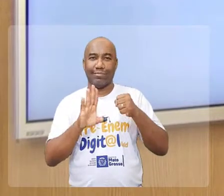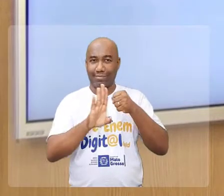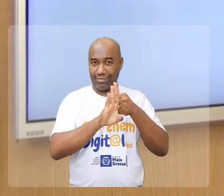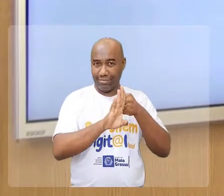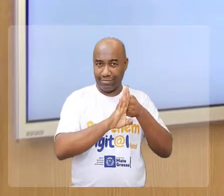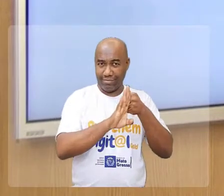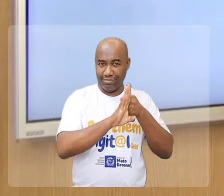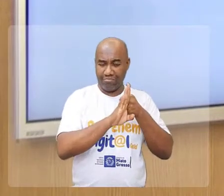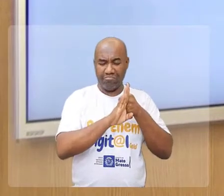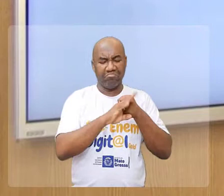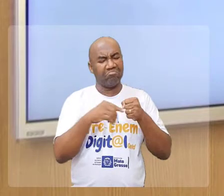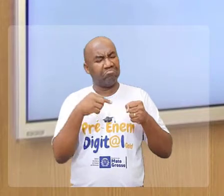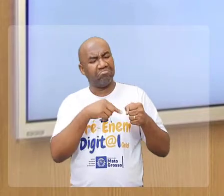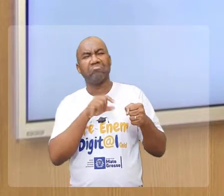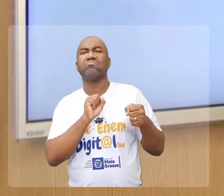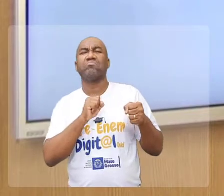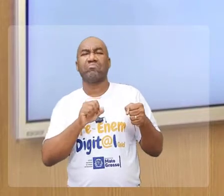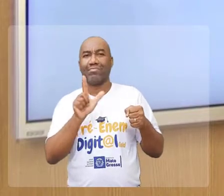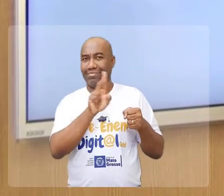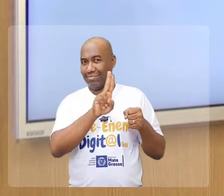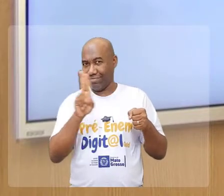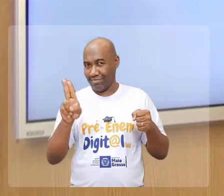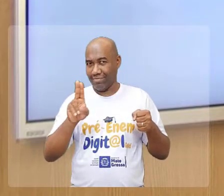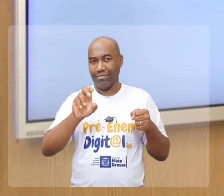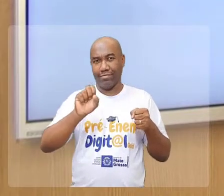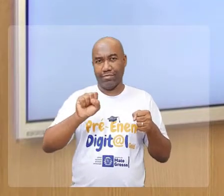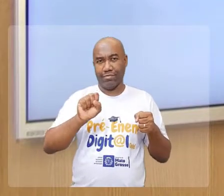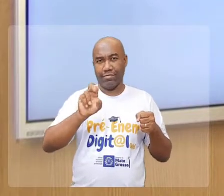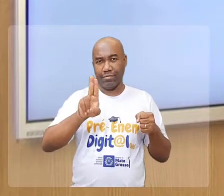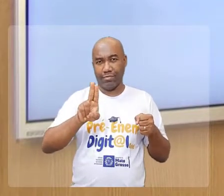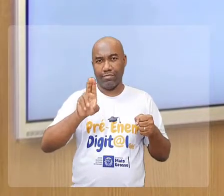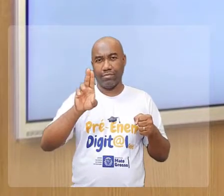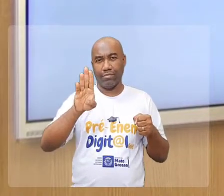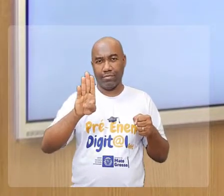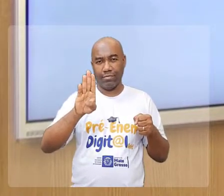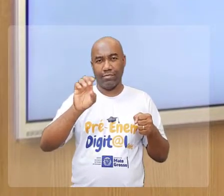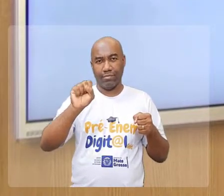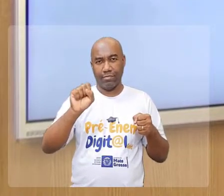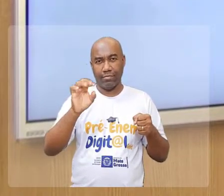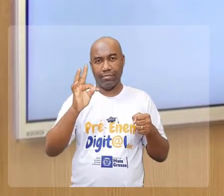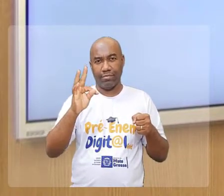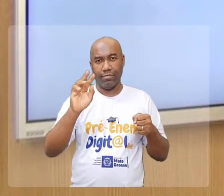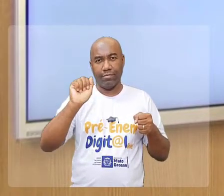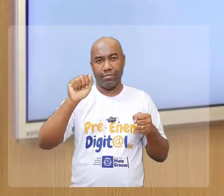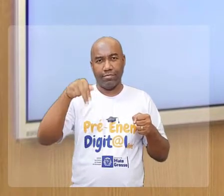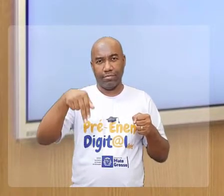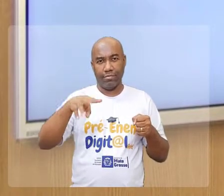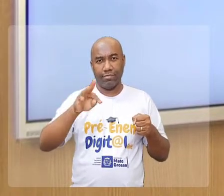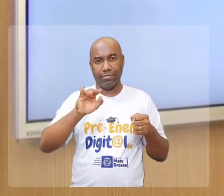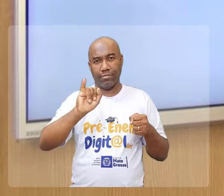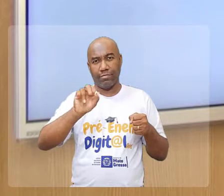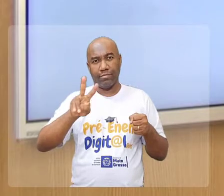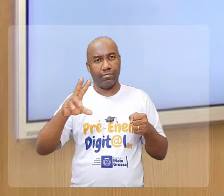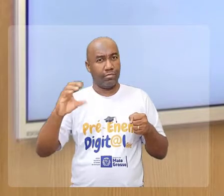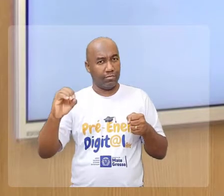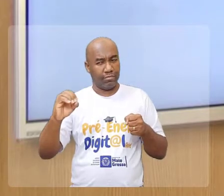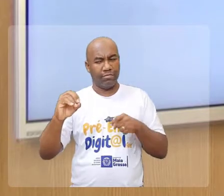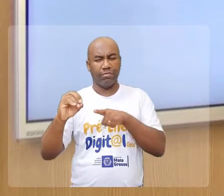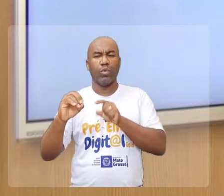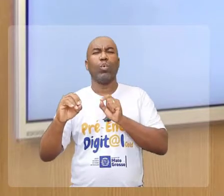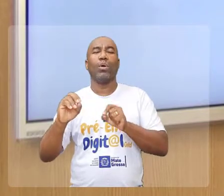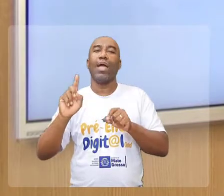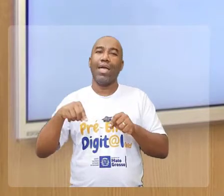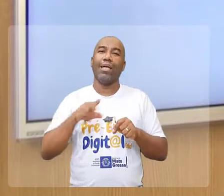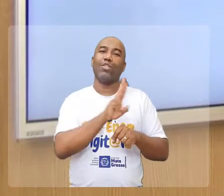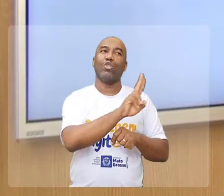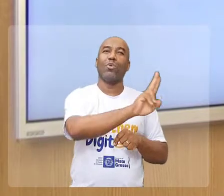as palavras que dão nomes às coisas, aos seres, de uma forma em geral, sentimentos.